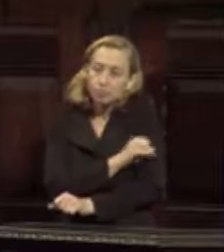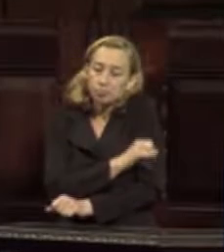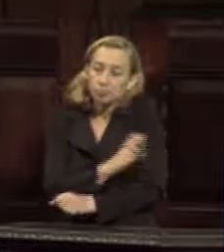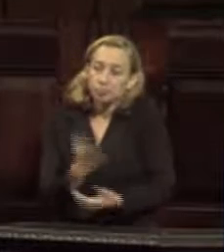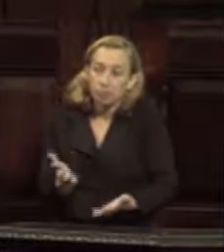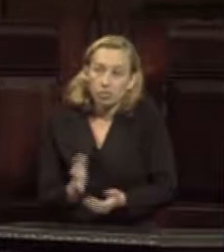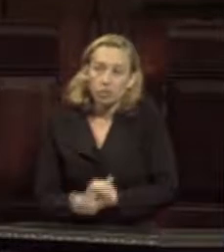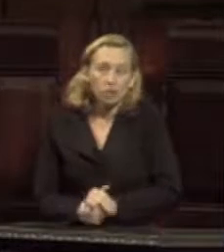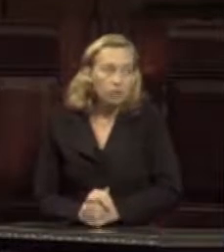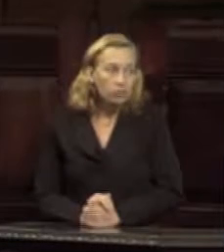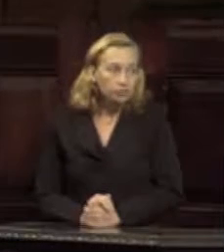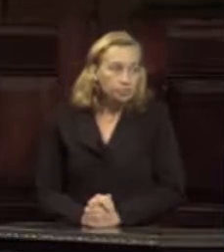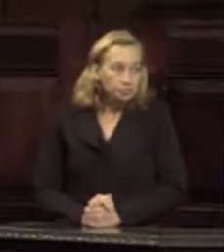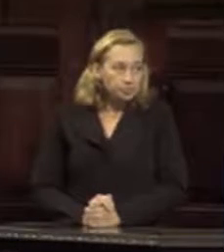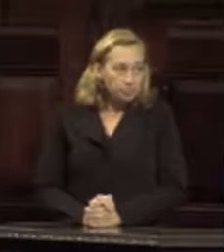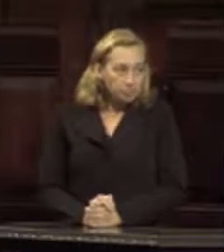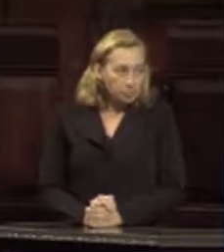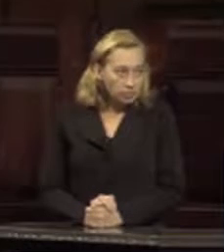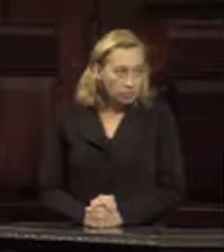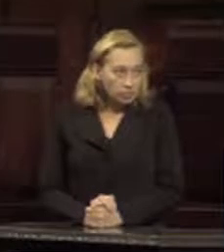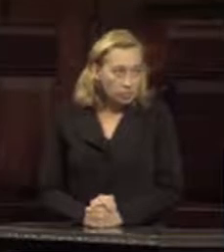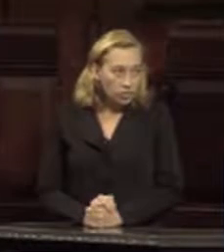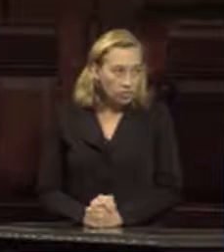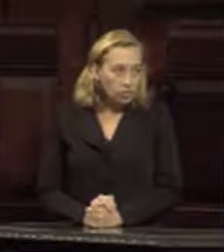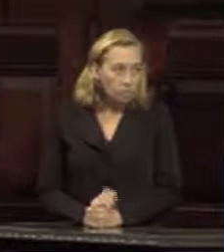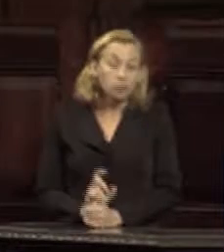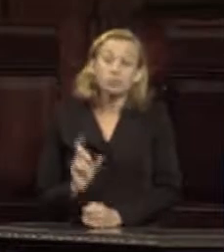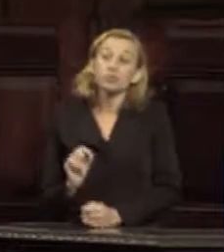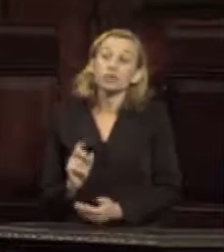feito é meramente